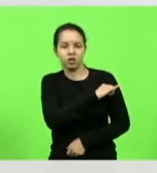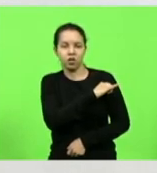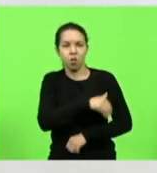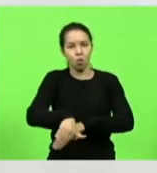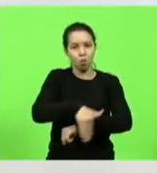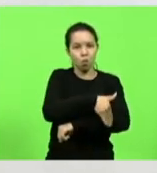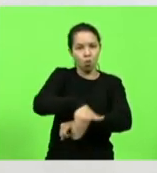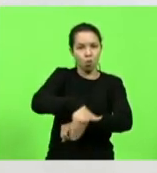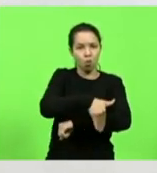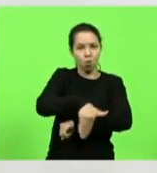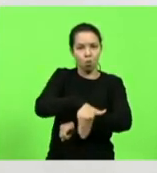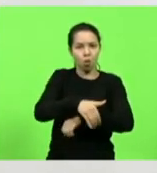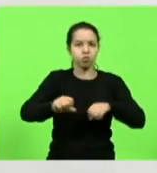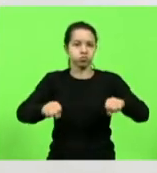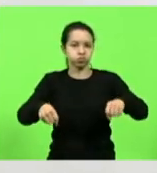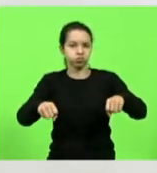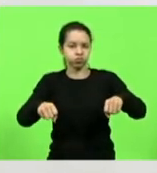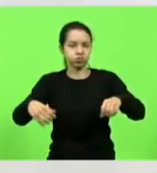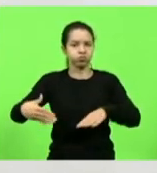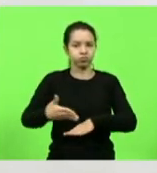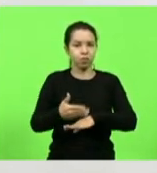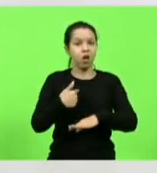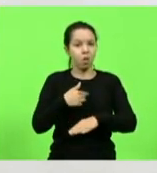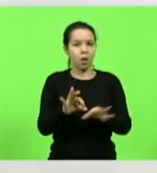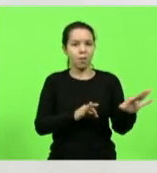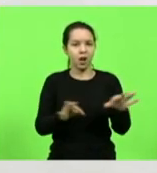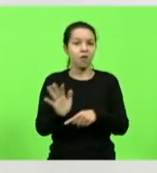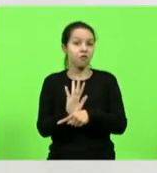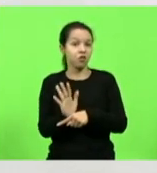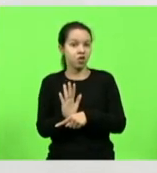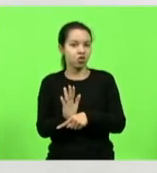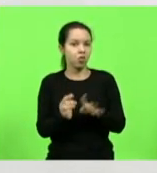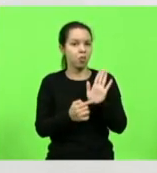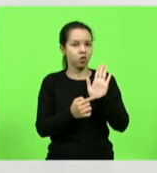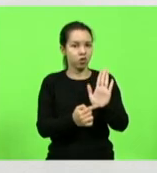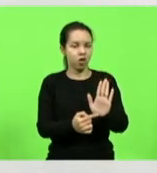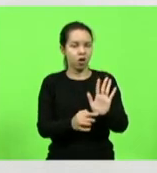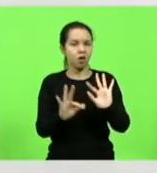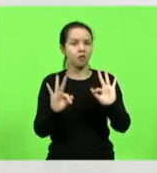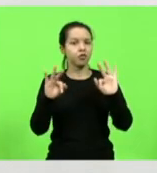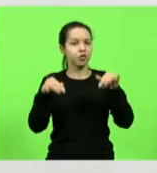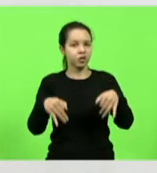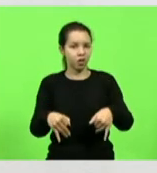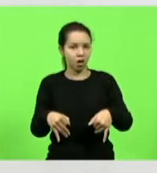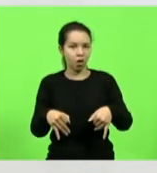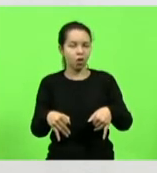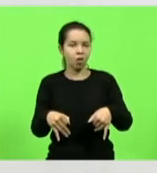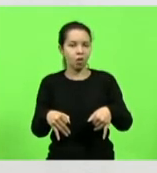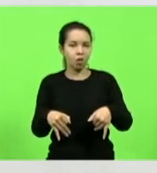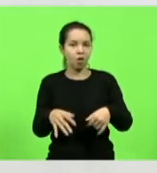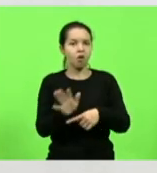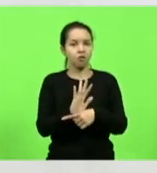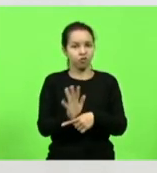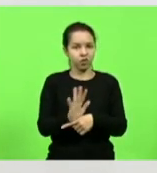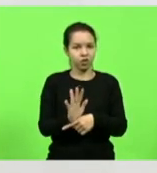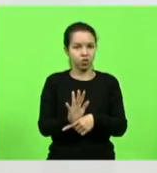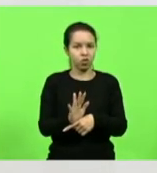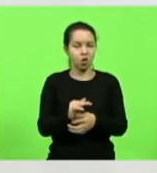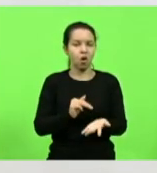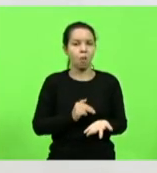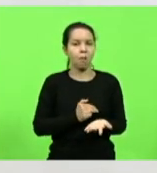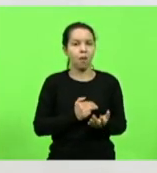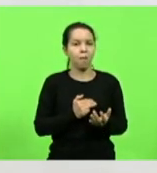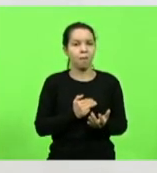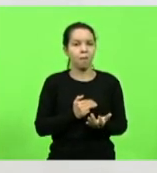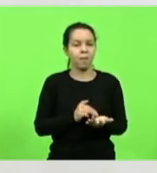fiz aqui um vídeo para mostrar, e ao final do vídeo, uma mensagem, um insulto aos catarinenses que